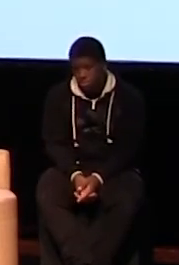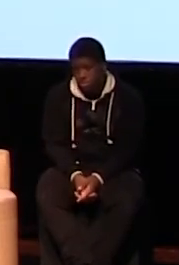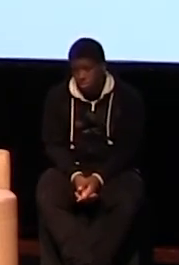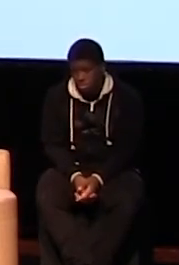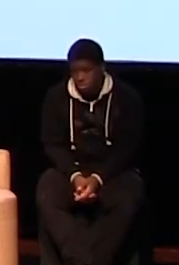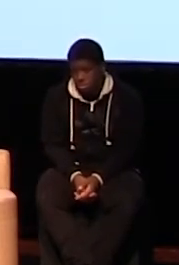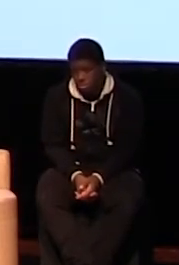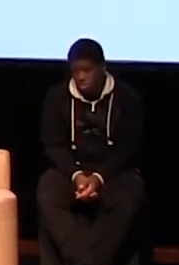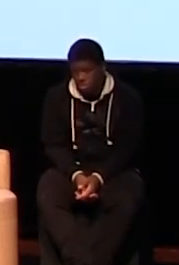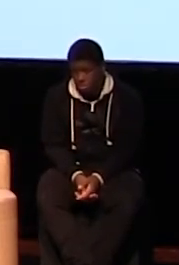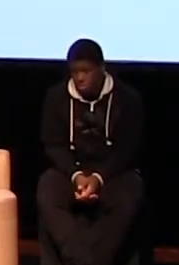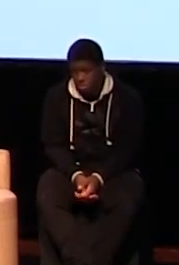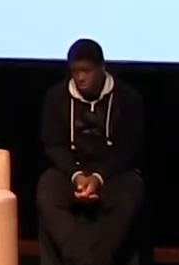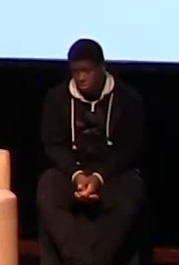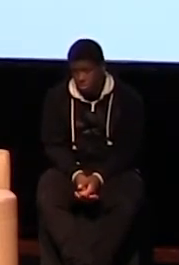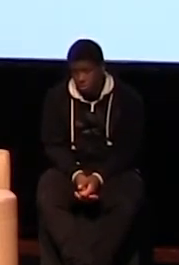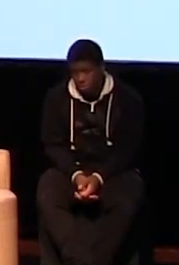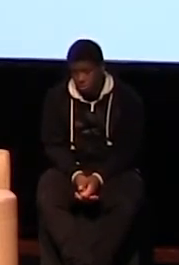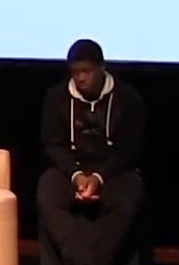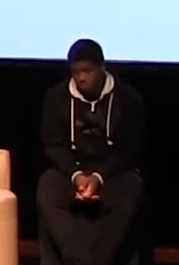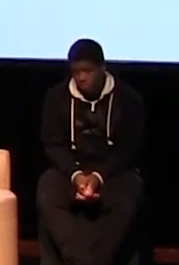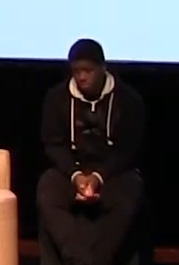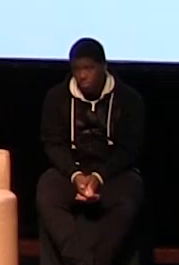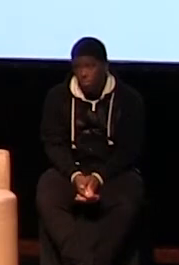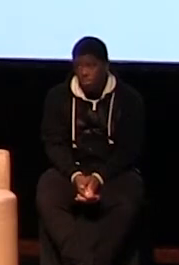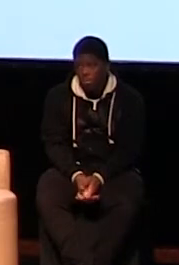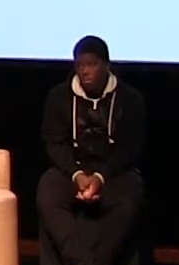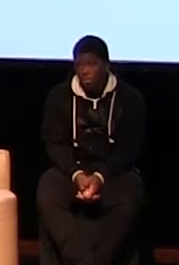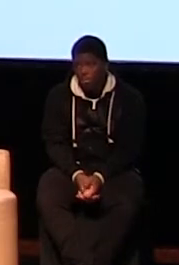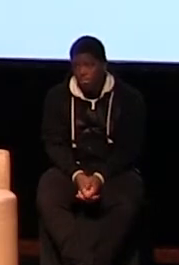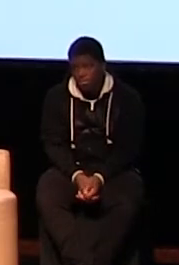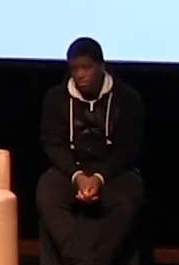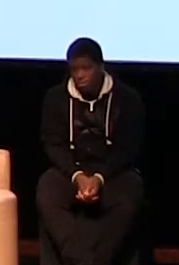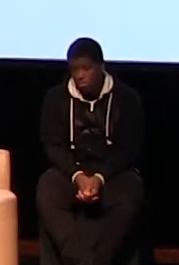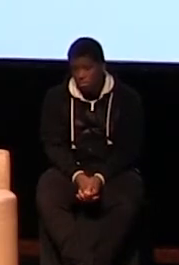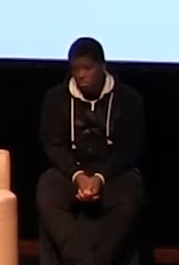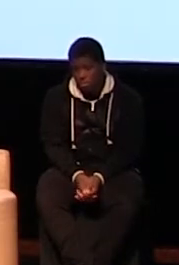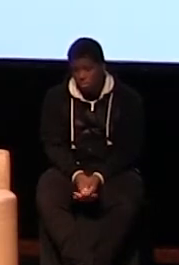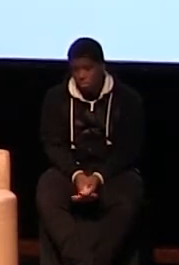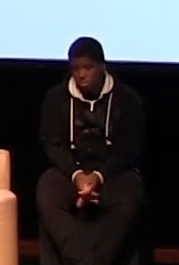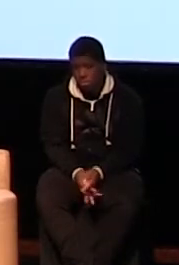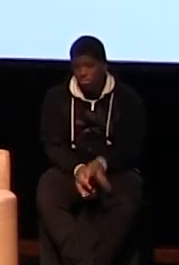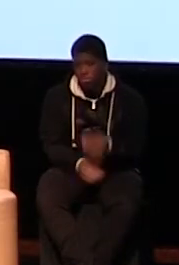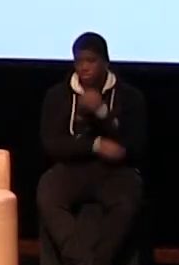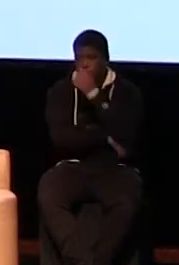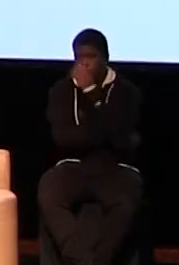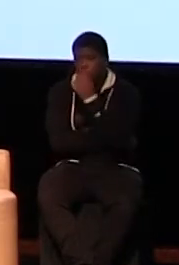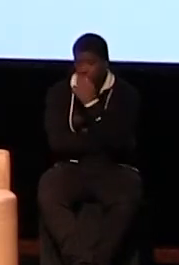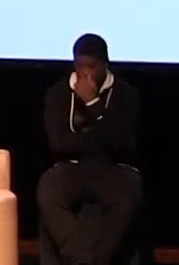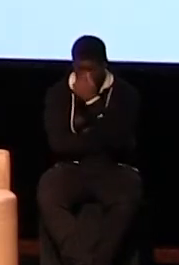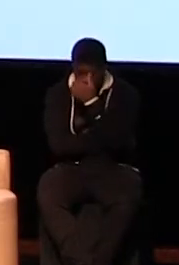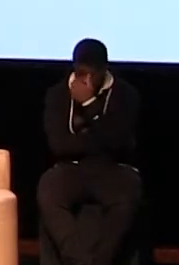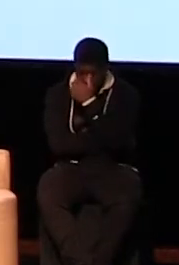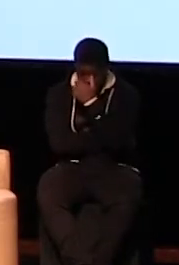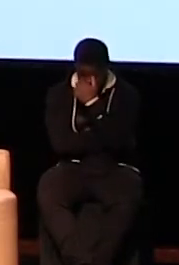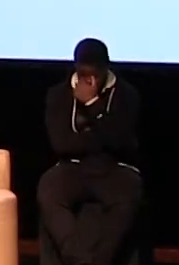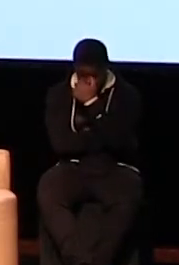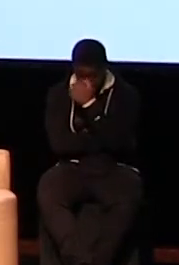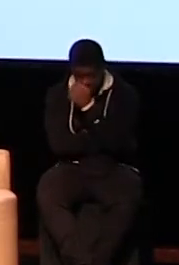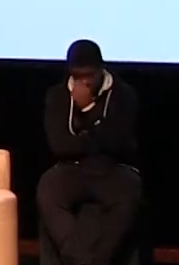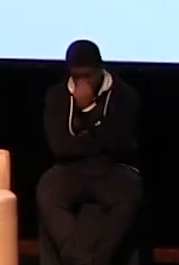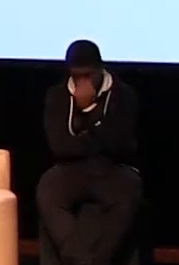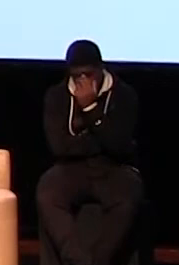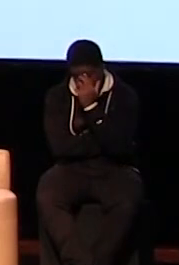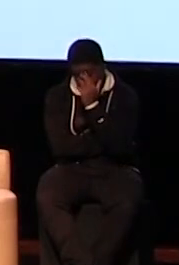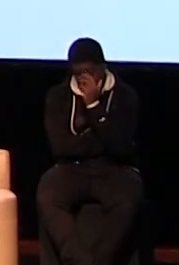numa sociedade injusta, né? Mas o que a gente está tentando propor aqui não é que a escola vai conseguir